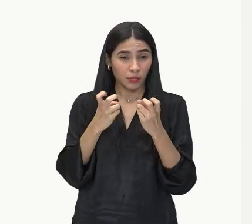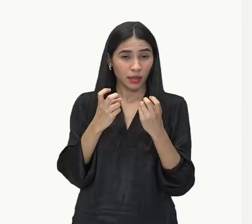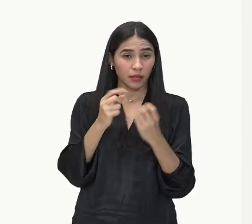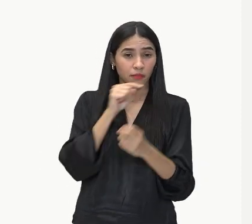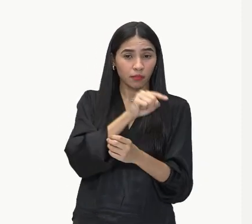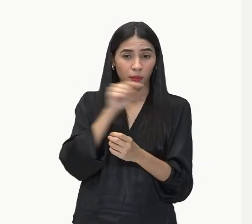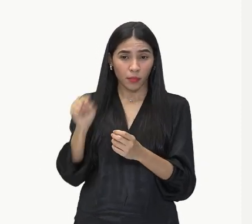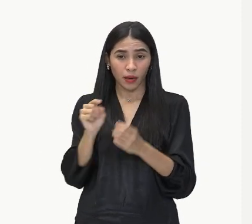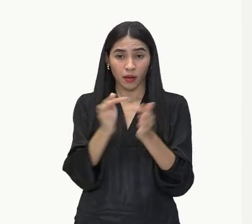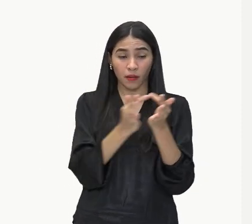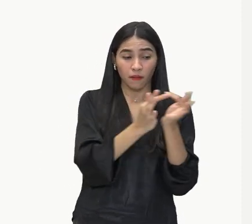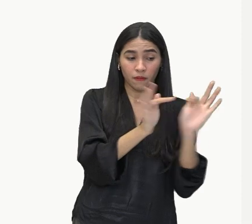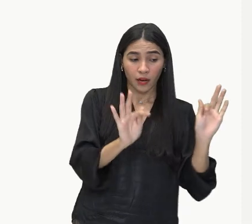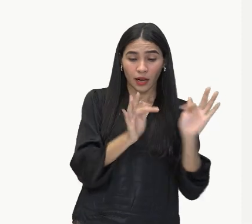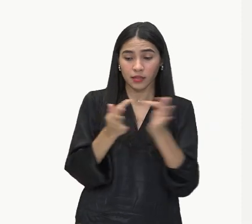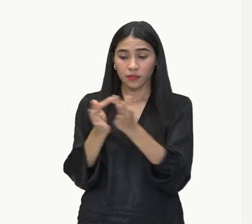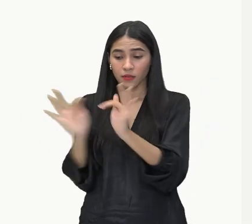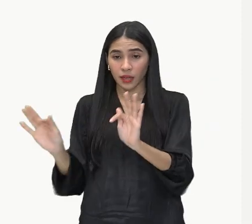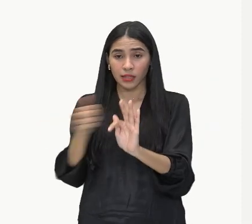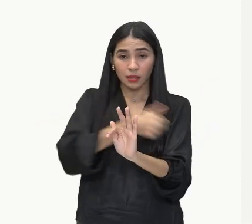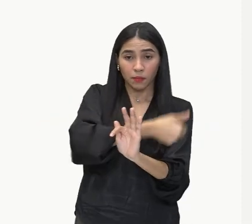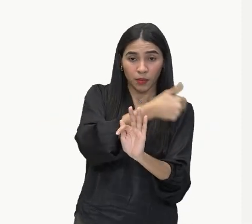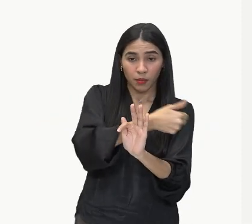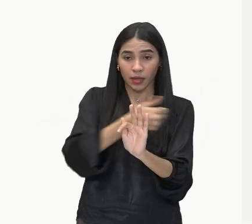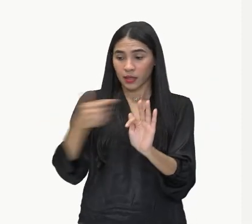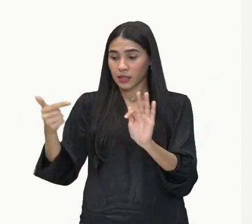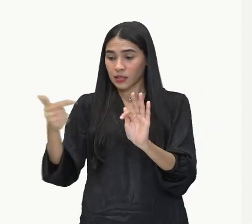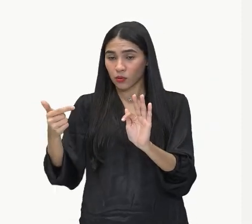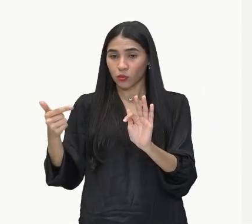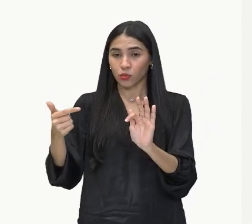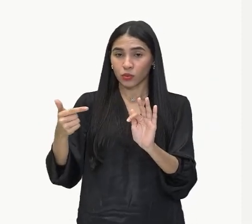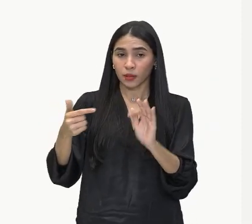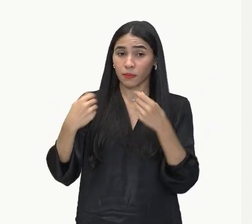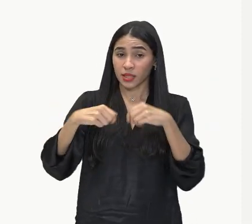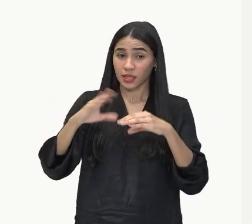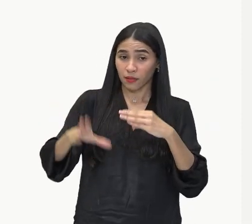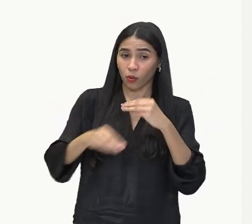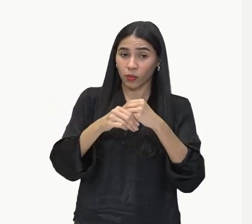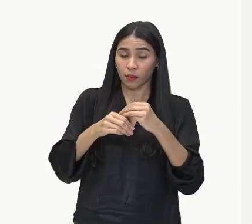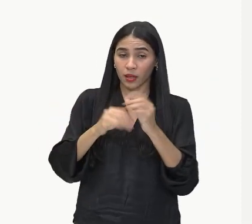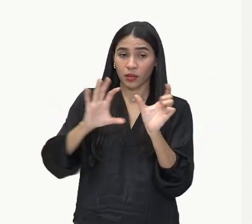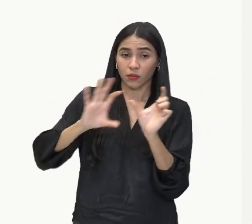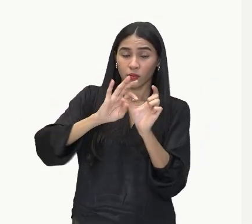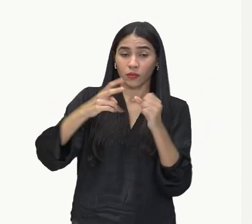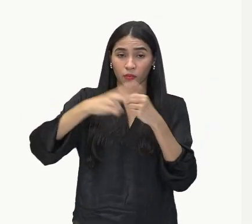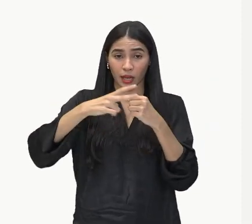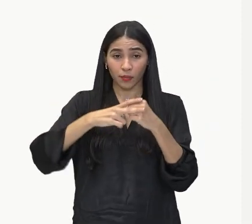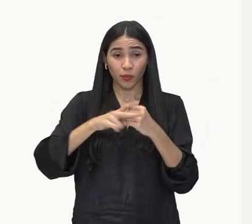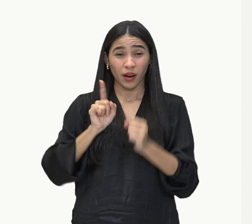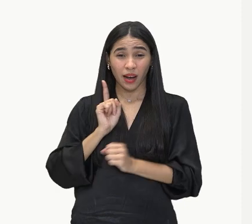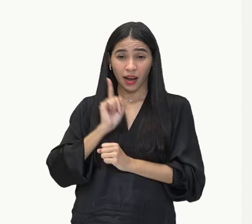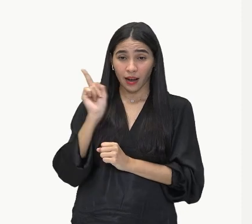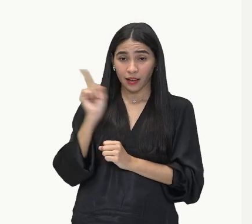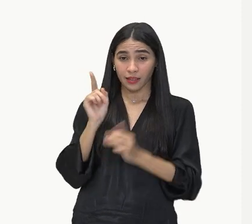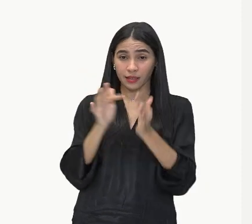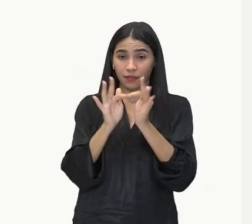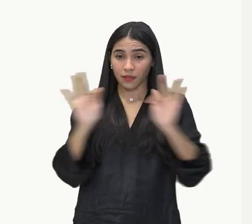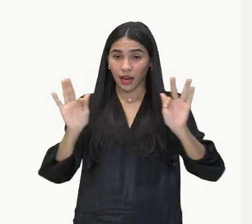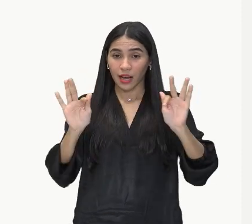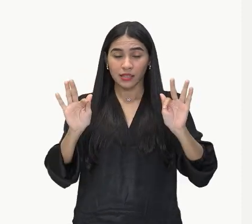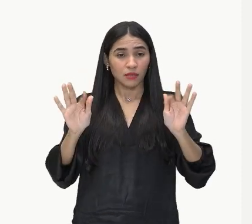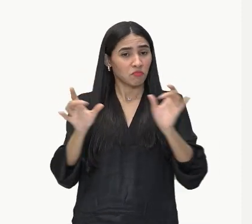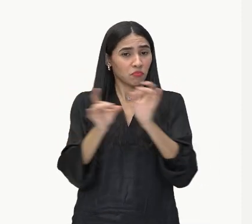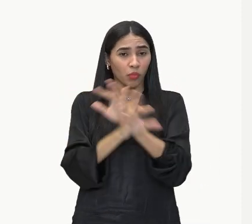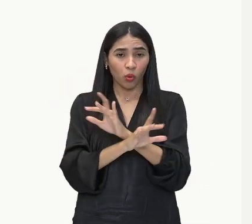exemplo, em que a segunda oração exercia a função de complemento do verbo da primeira oração, aqui não, a segunda oração ela é